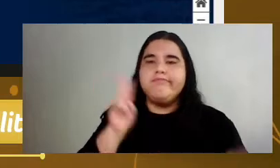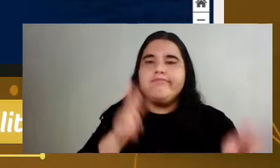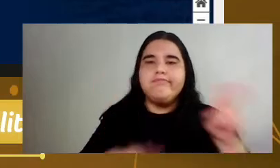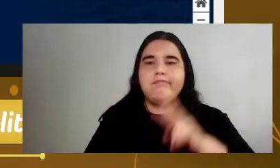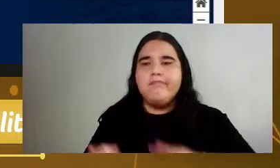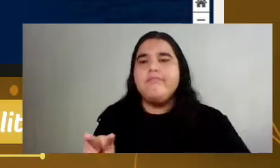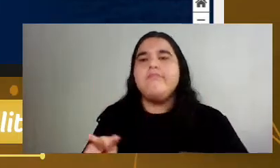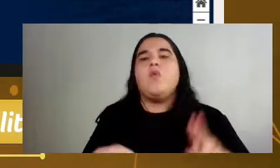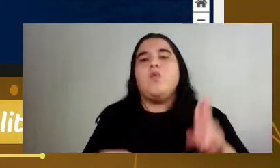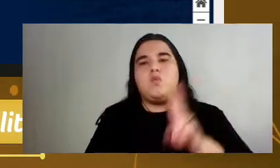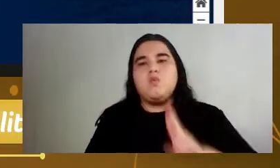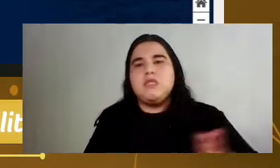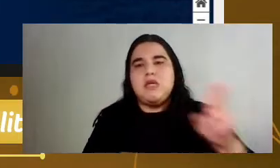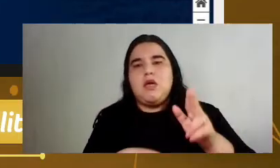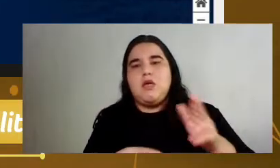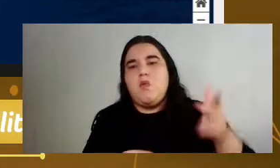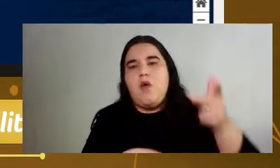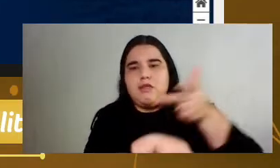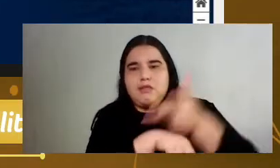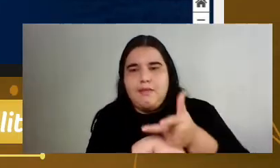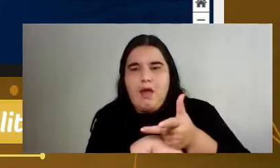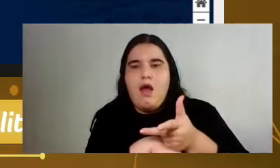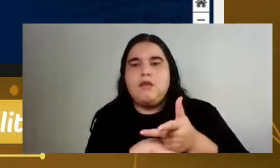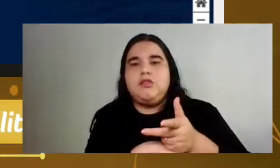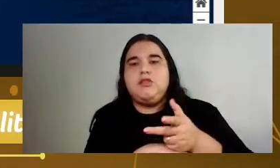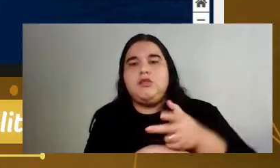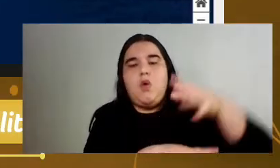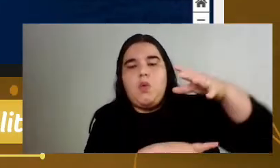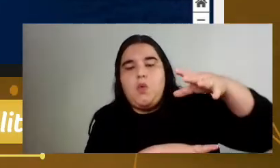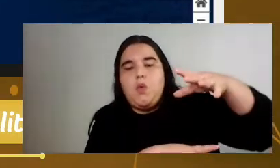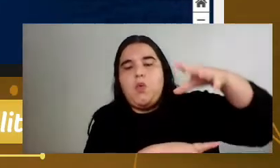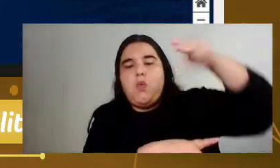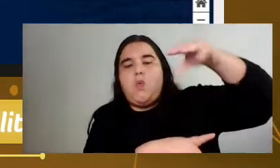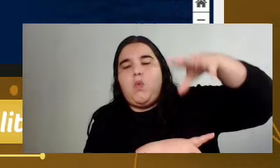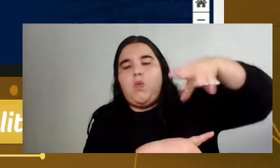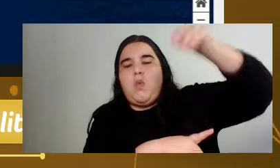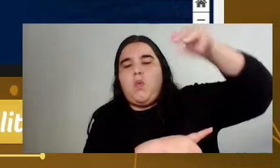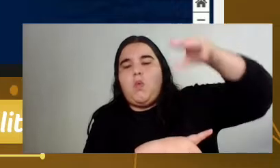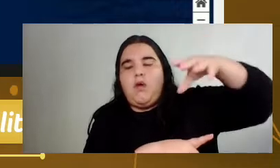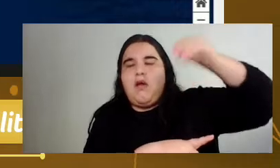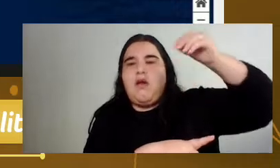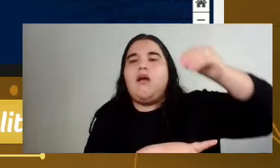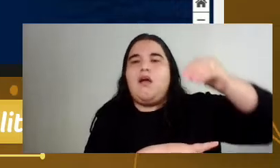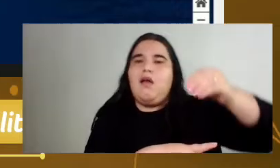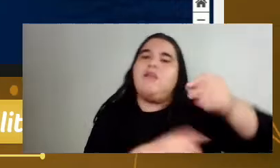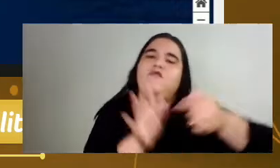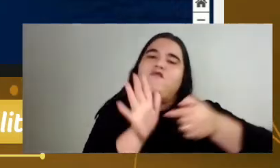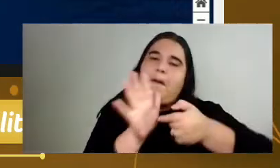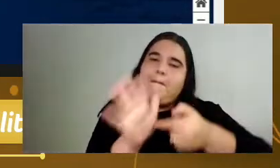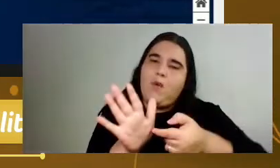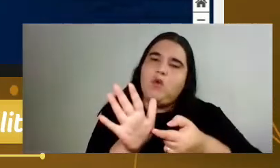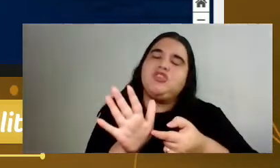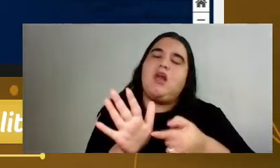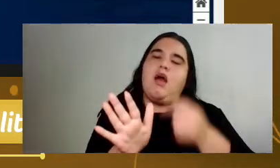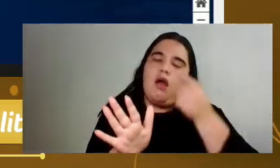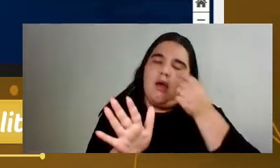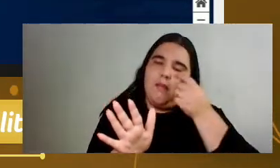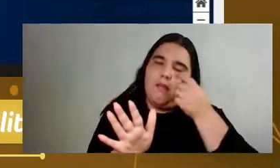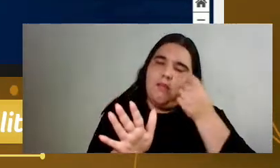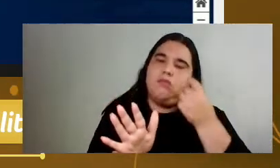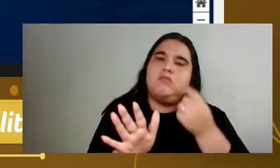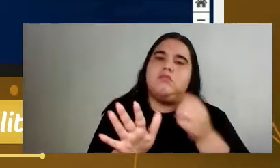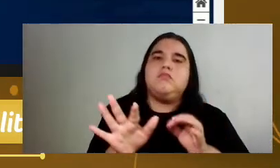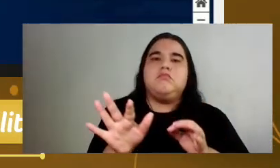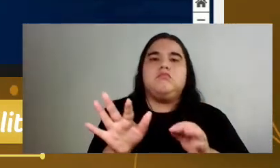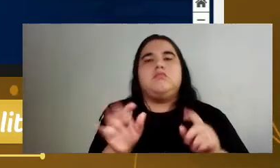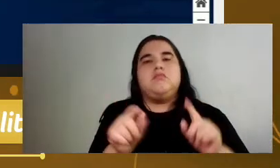e agora a gente vai apresentar o que a gente faz com essa massa de dados, que a gente montou um painel, um dashboard, para